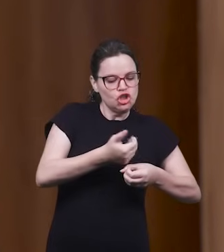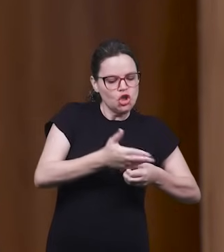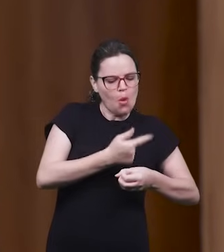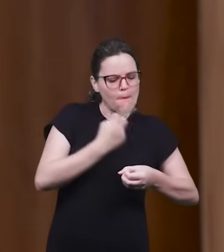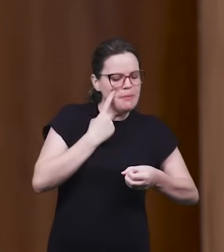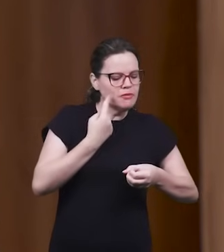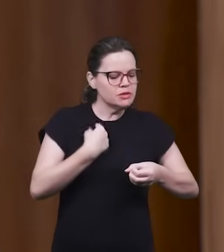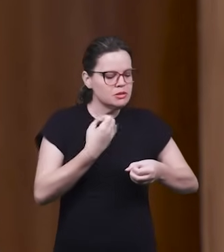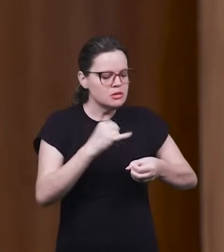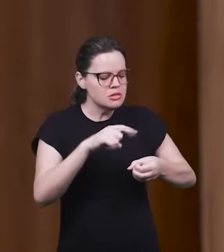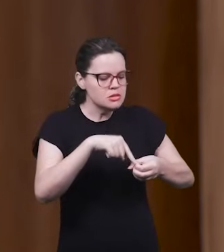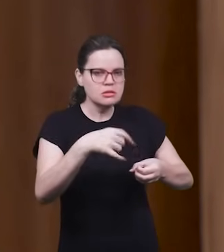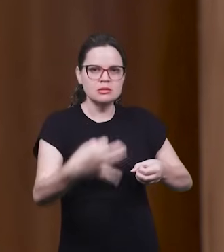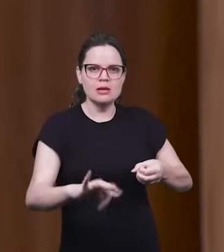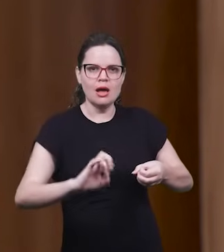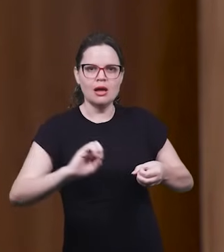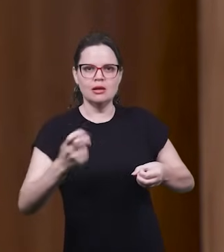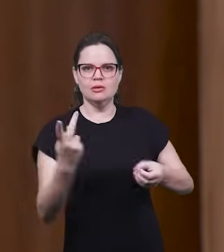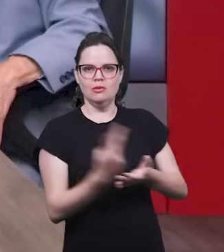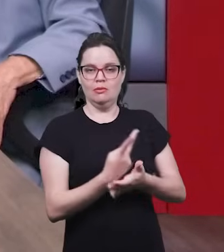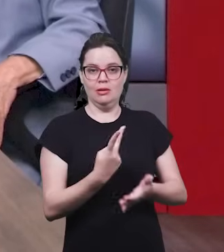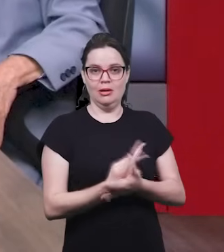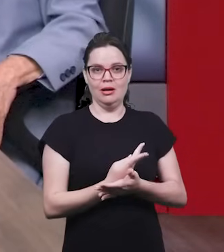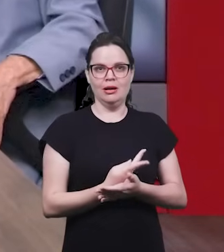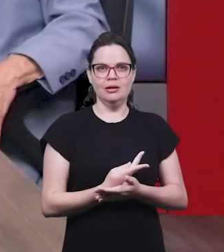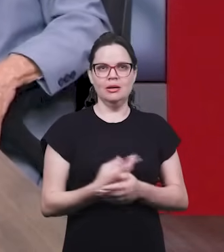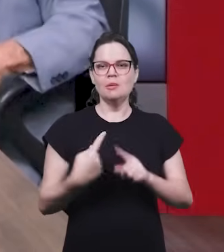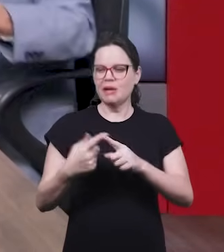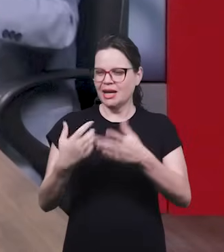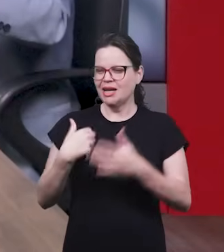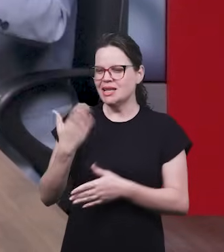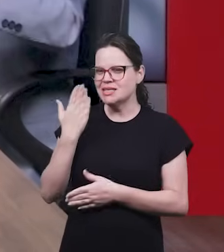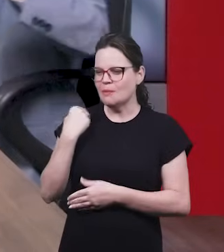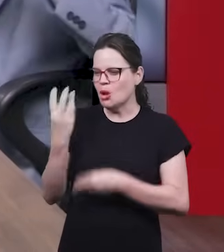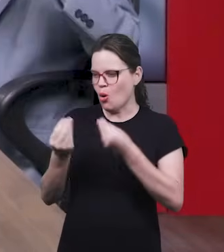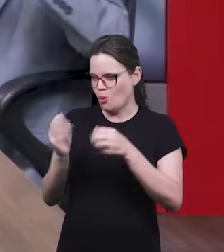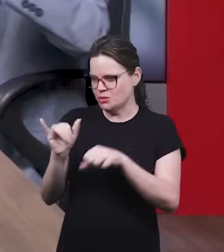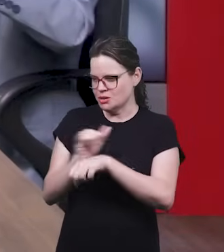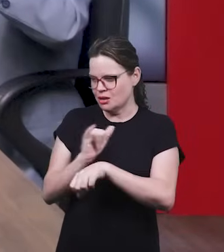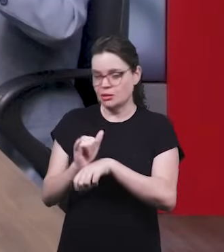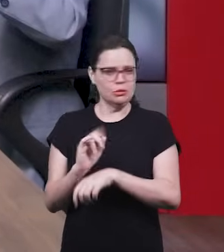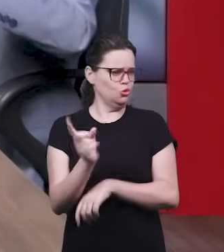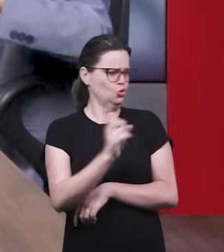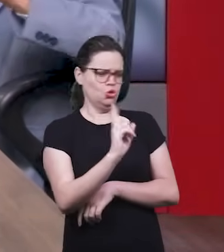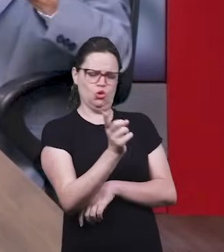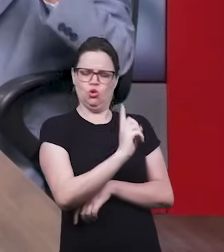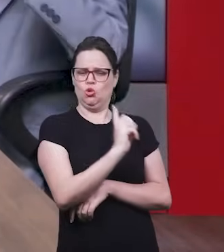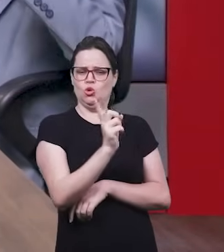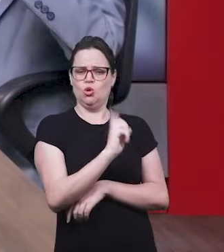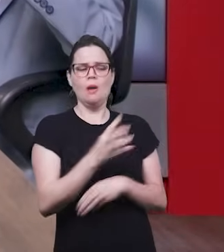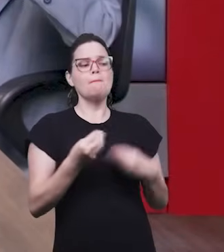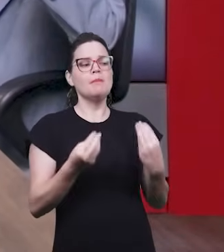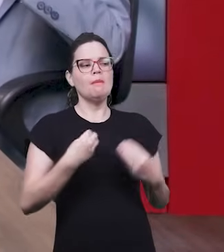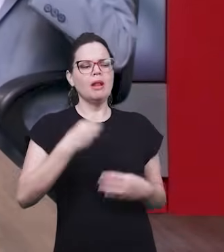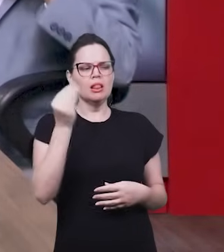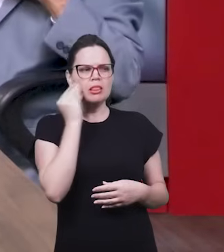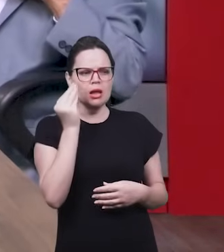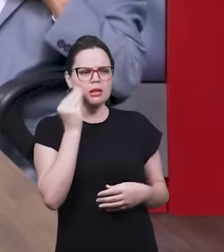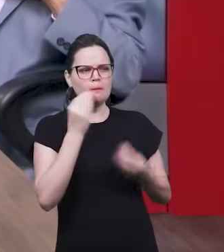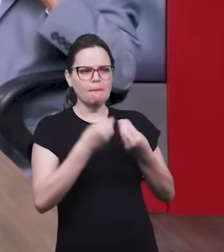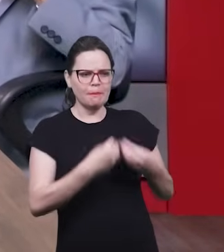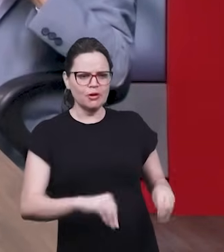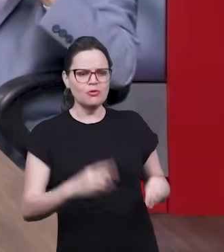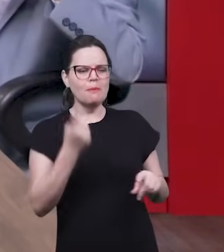se aquilo era de fato. Para conhecer quais os caminhos, não, né, que você fazia. Para me pegar, assim,